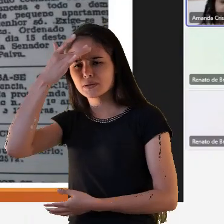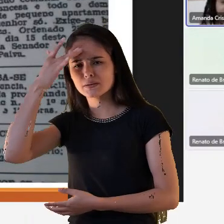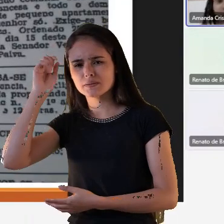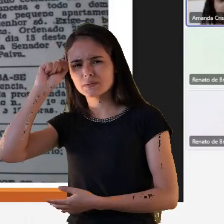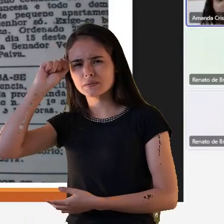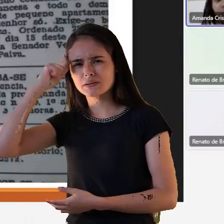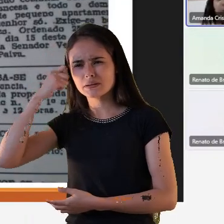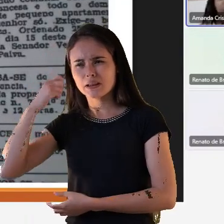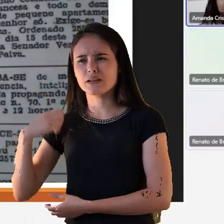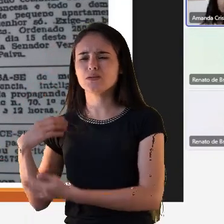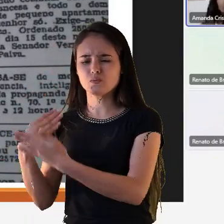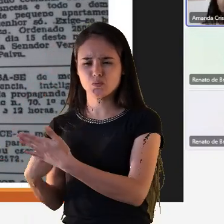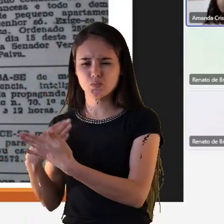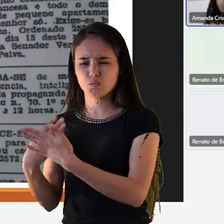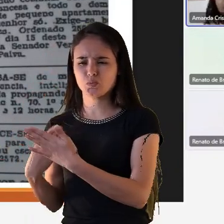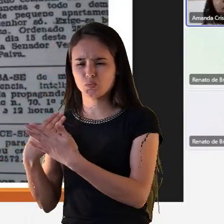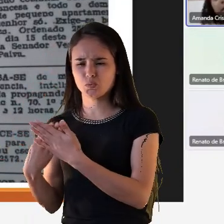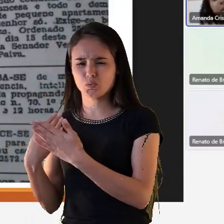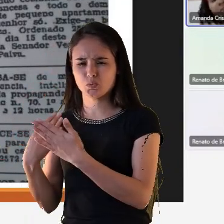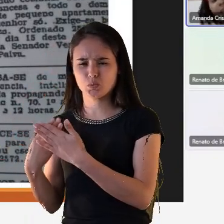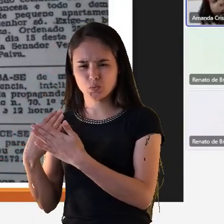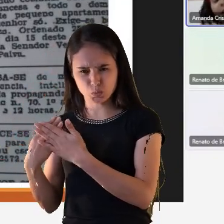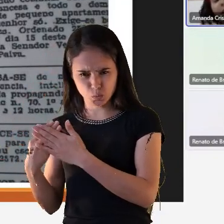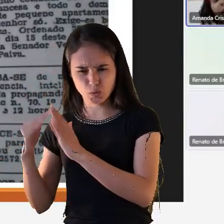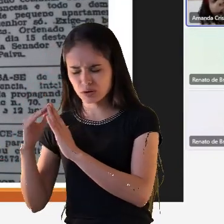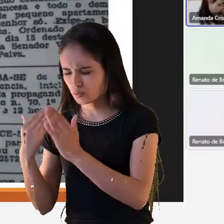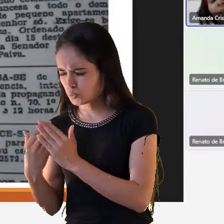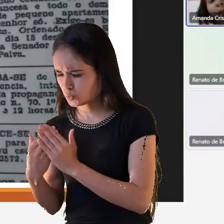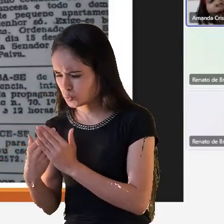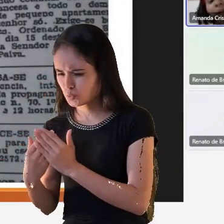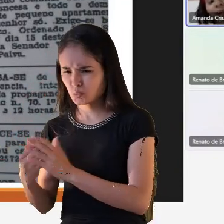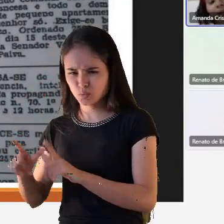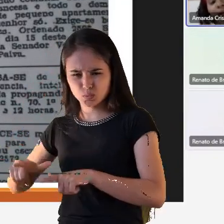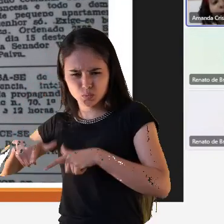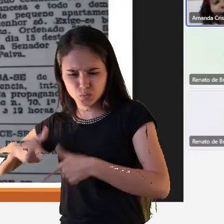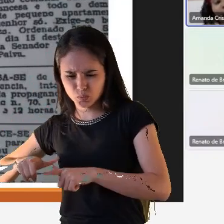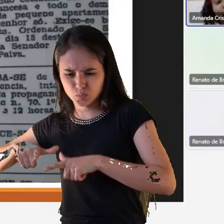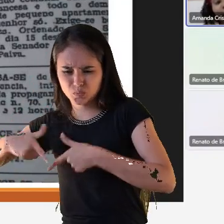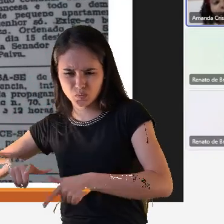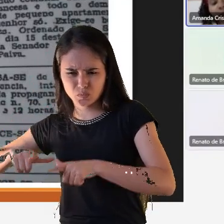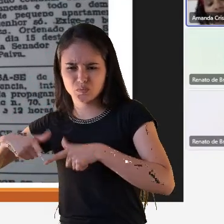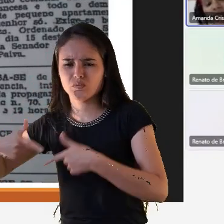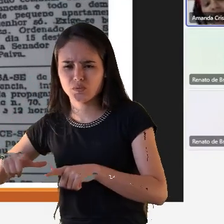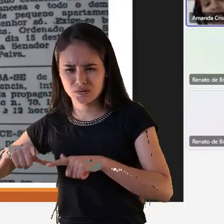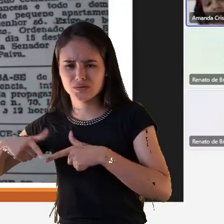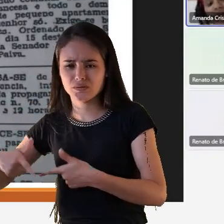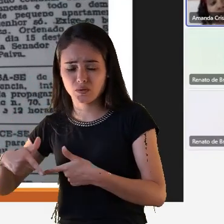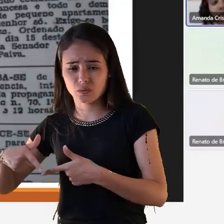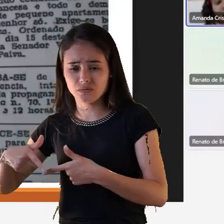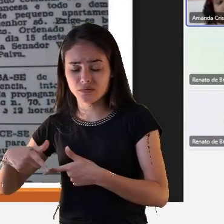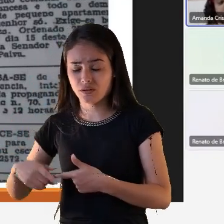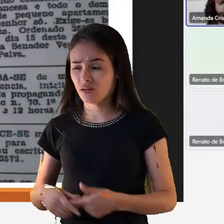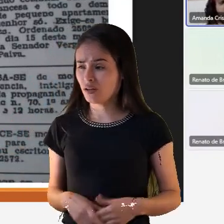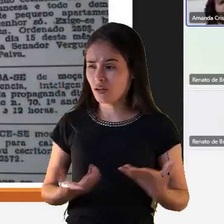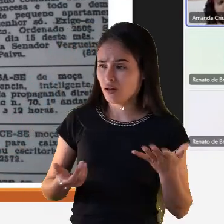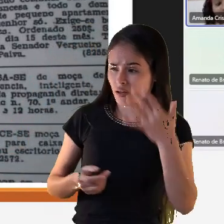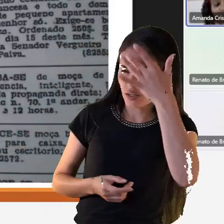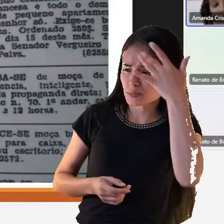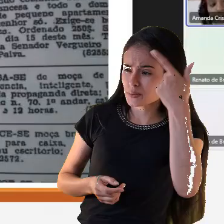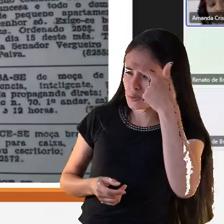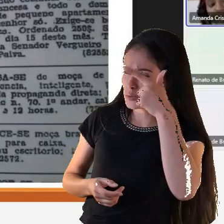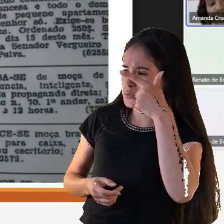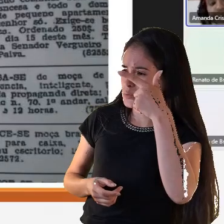pessoas negras não são pessoas de boa aparência, né? Embora essa expressão